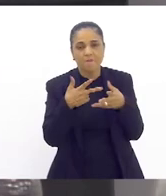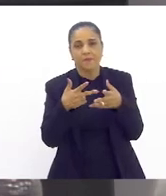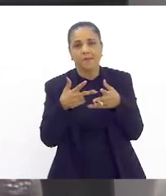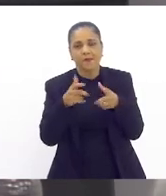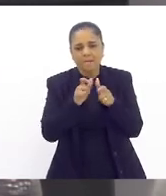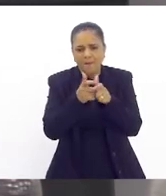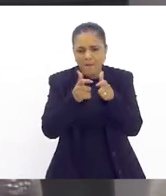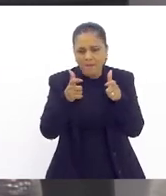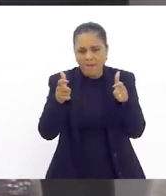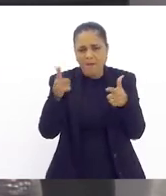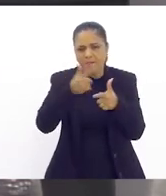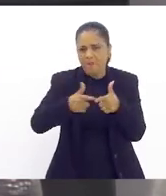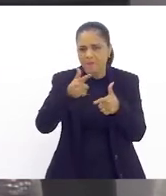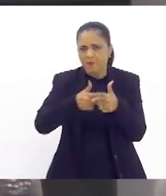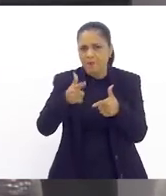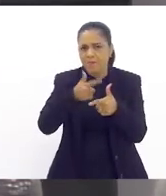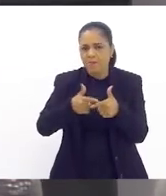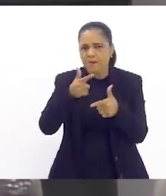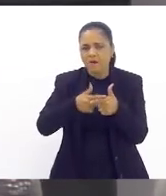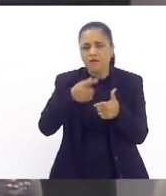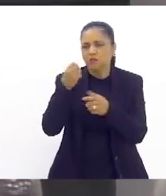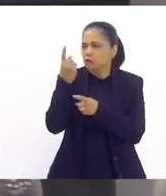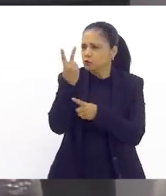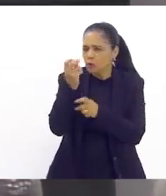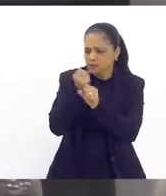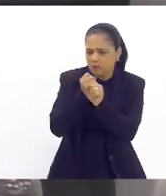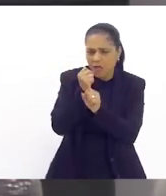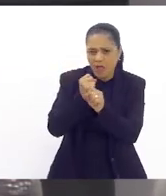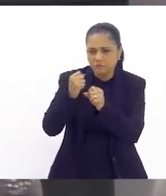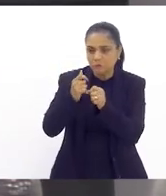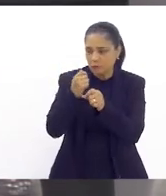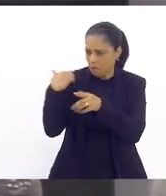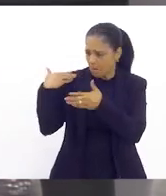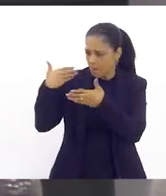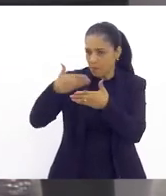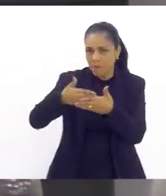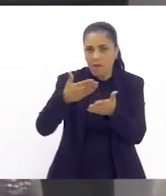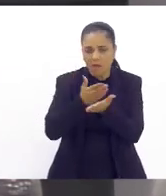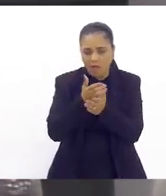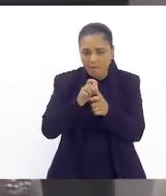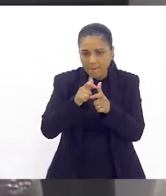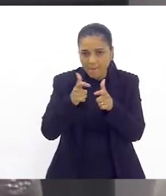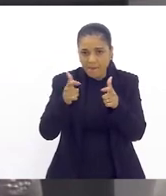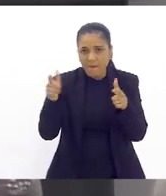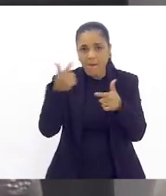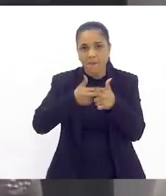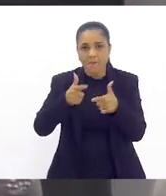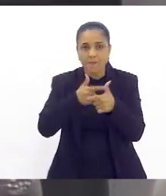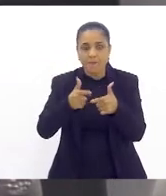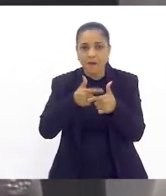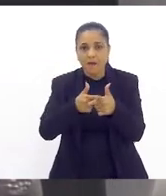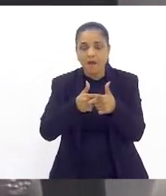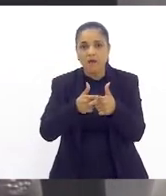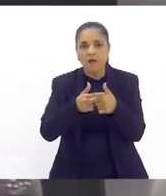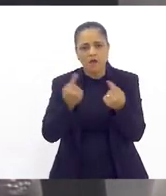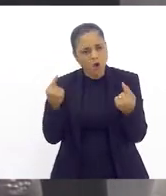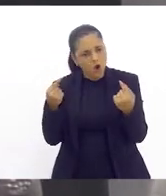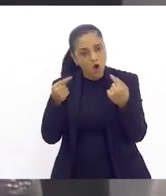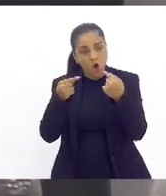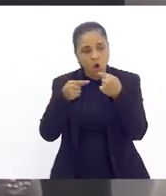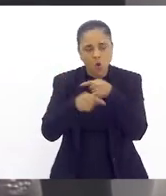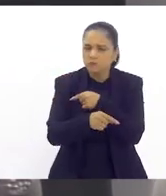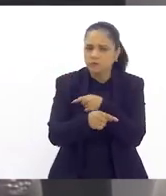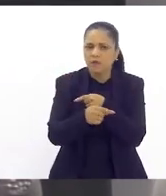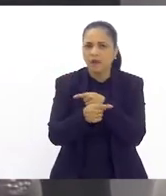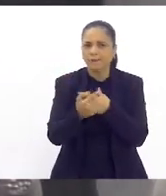principalmente de dois anos para cá os problemas que sempre ocorreram aumentar muito e a gente percebe que isso vai ao contrário do que se